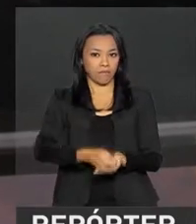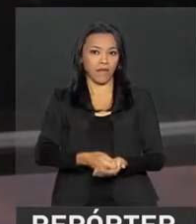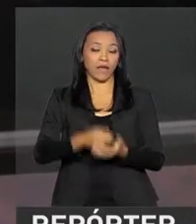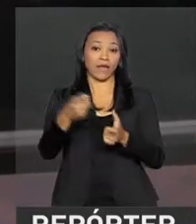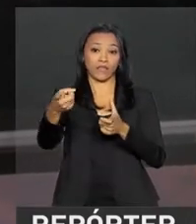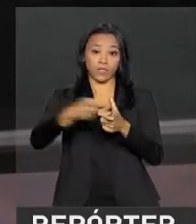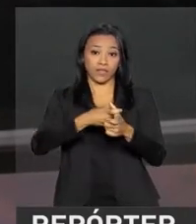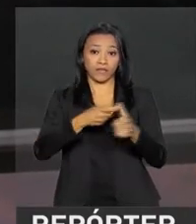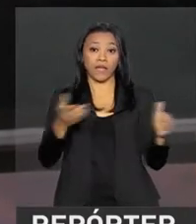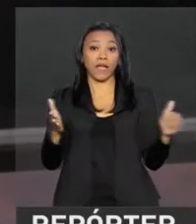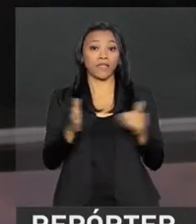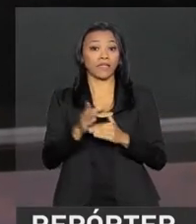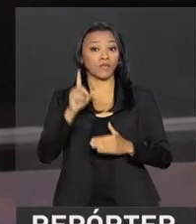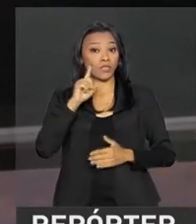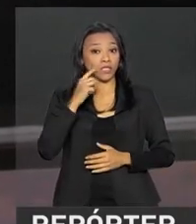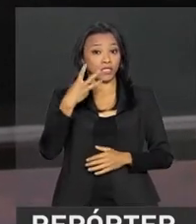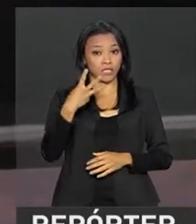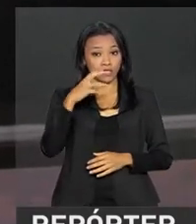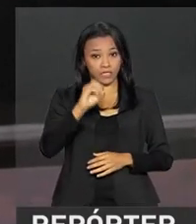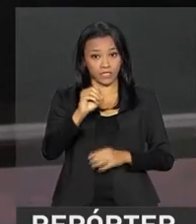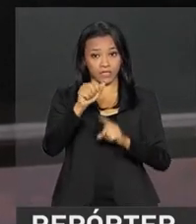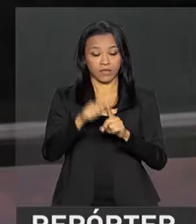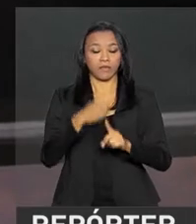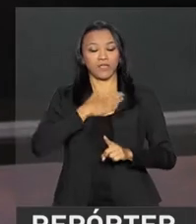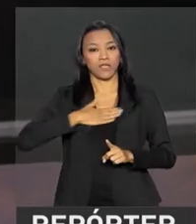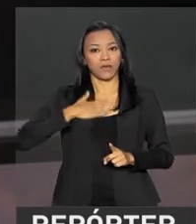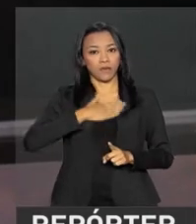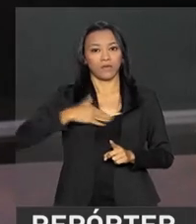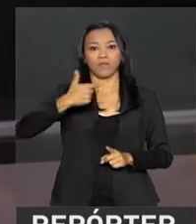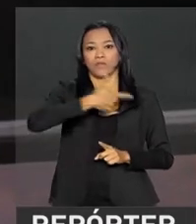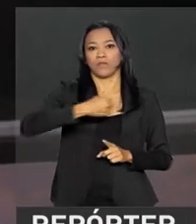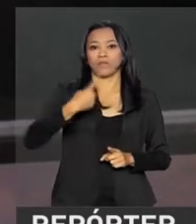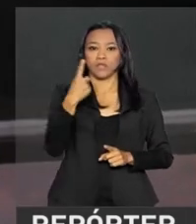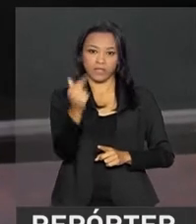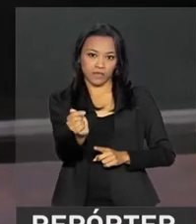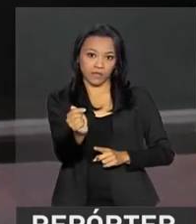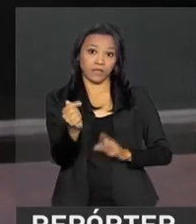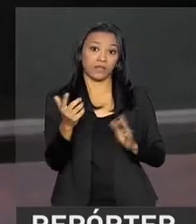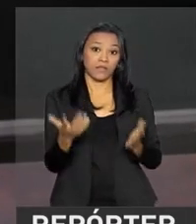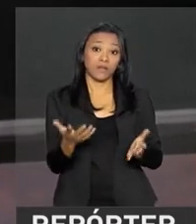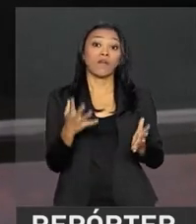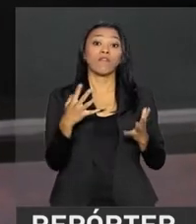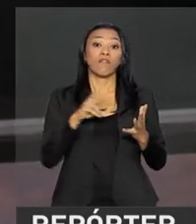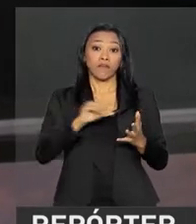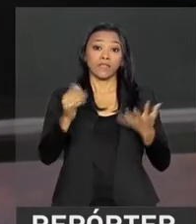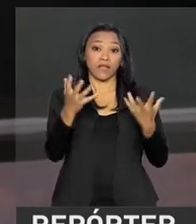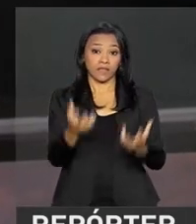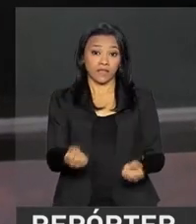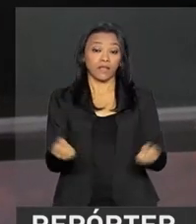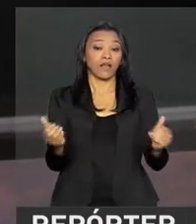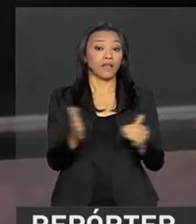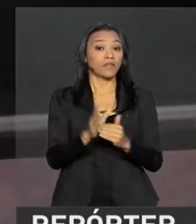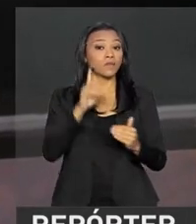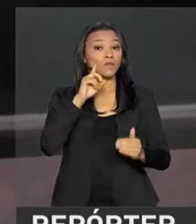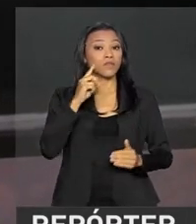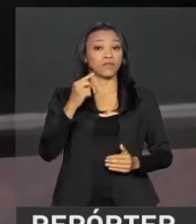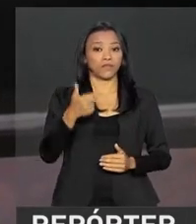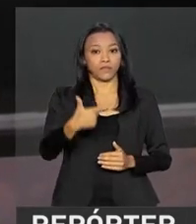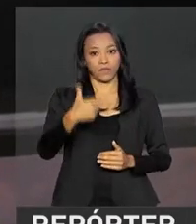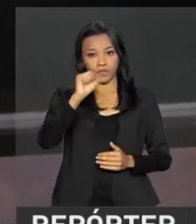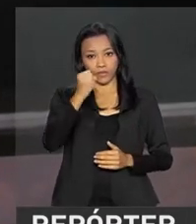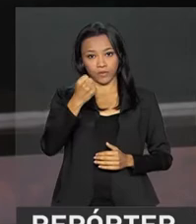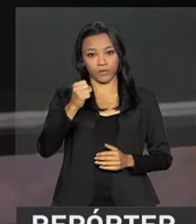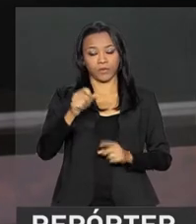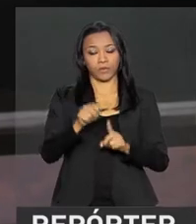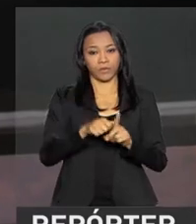de 2017 a adesão ao programa vai ser aceita até o dia 28 de fevereiro de